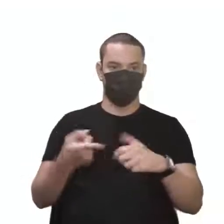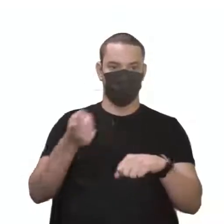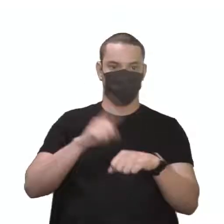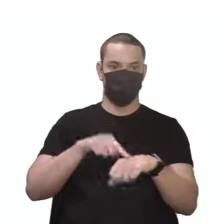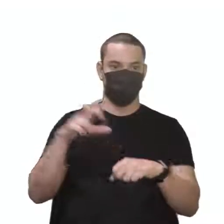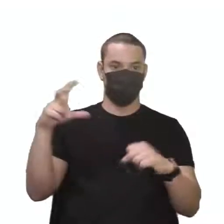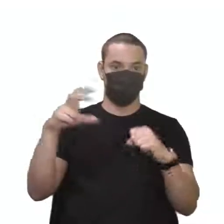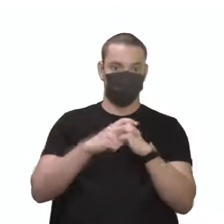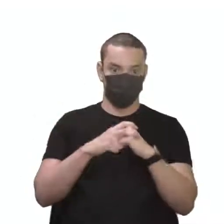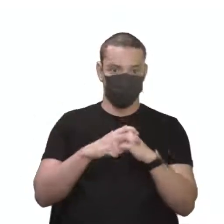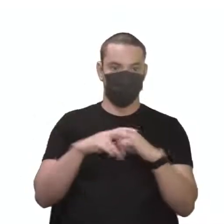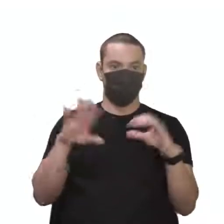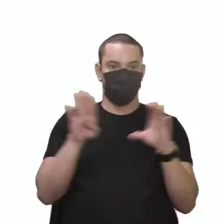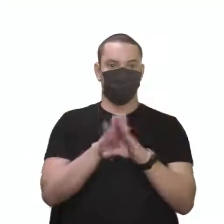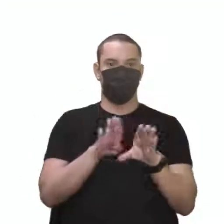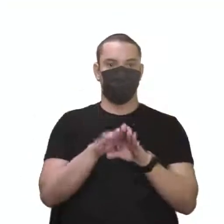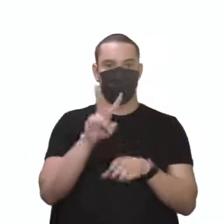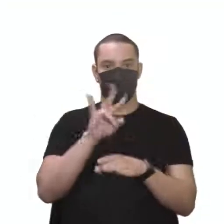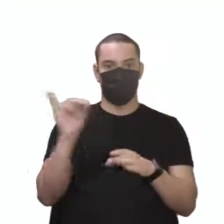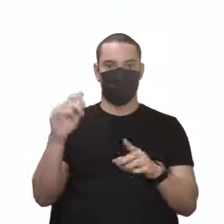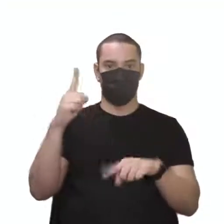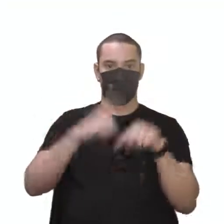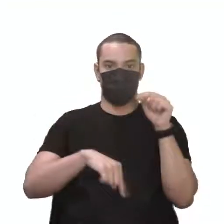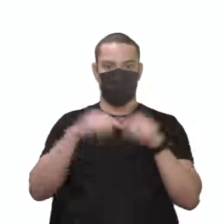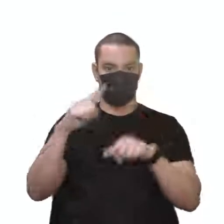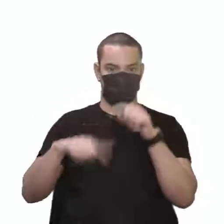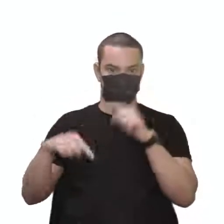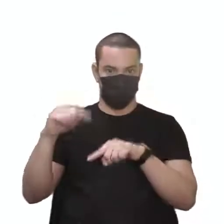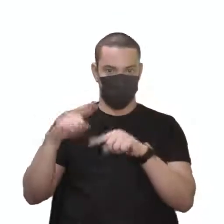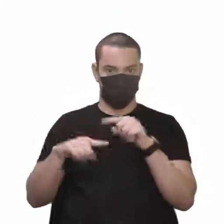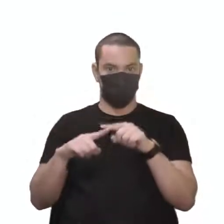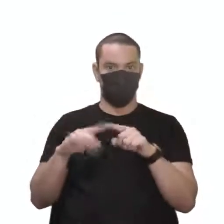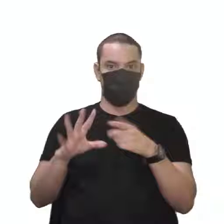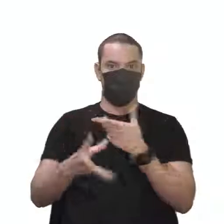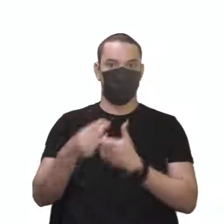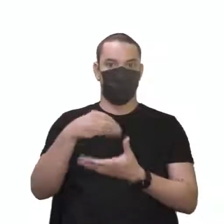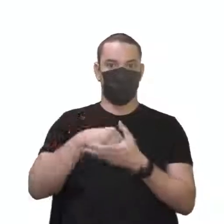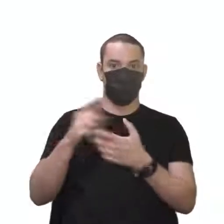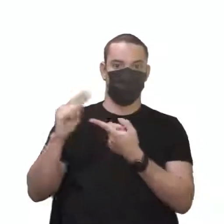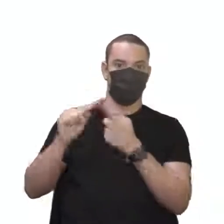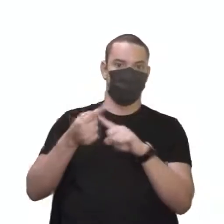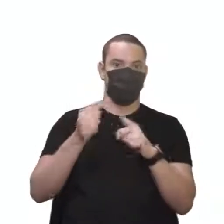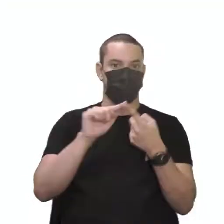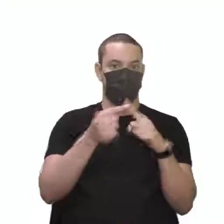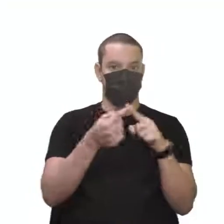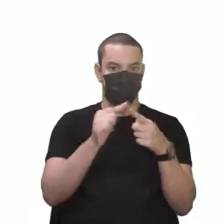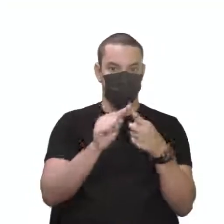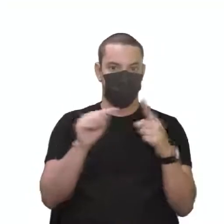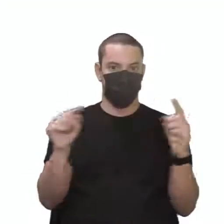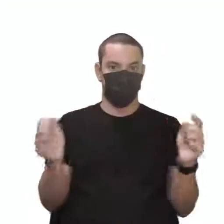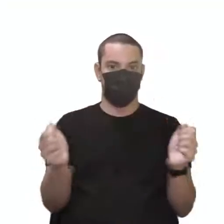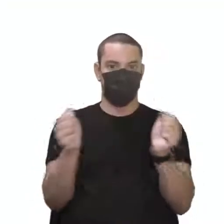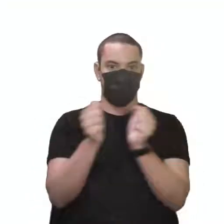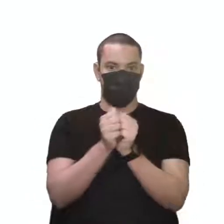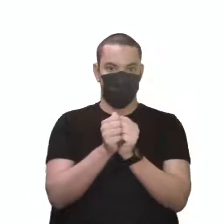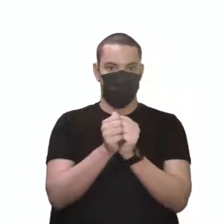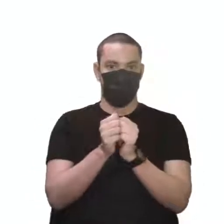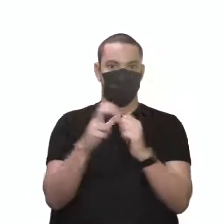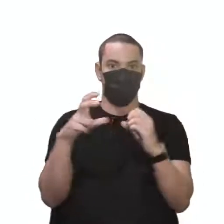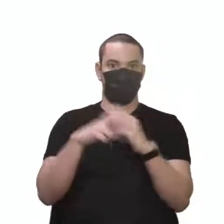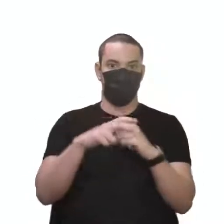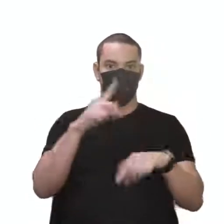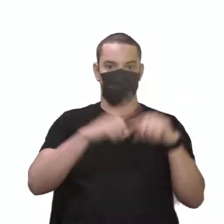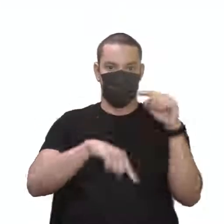vírus. Vai introduzir o material genético, tá? Vai fazer a recombinação desse pedacinho desse gene com o material